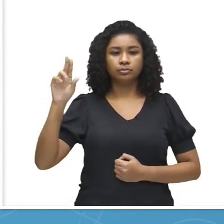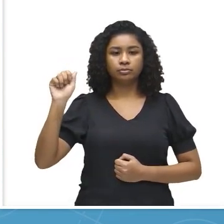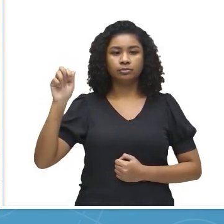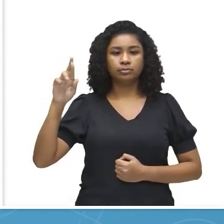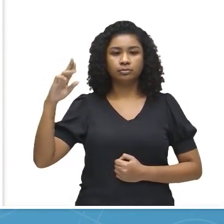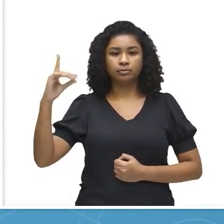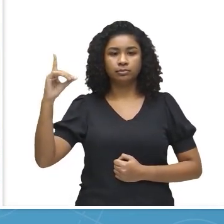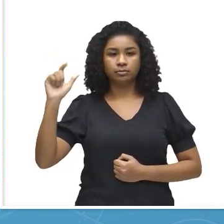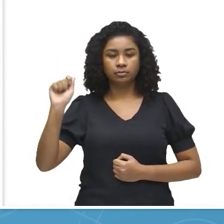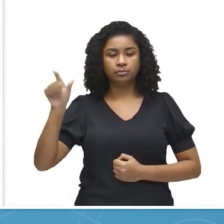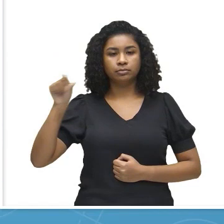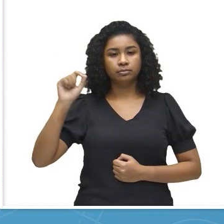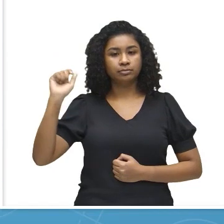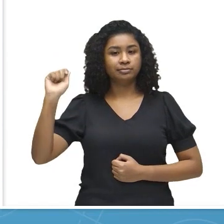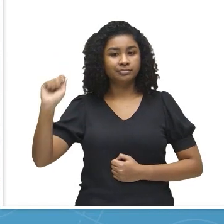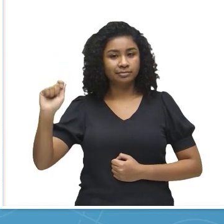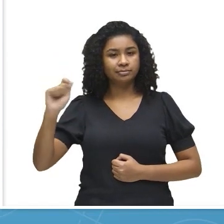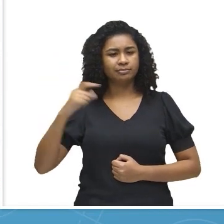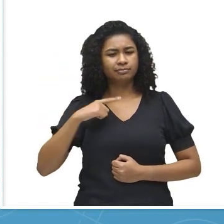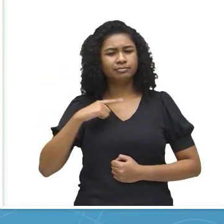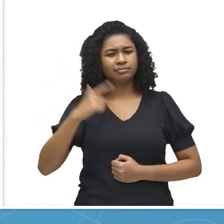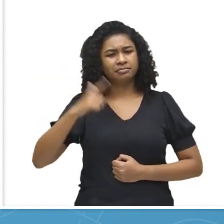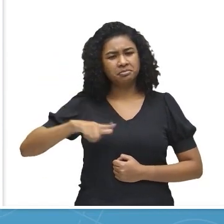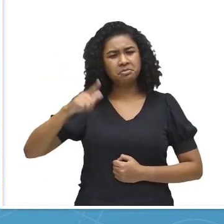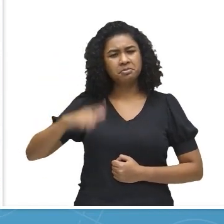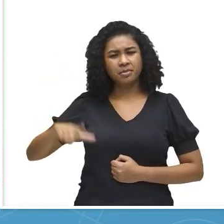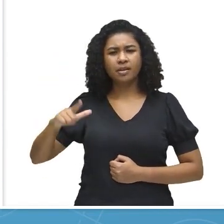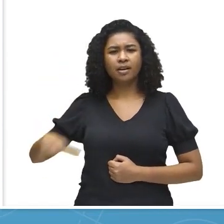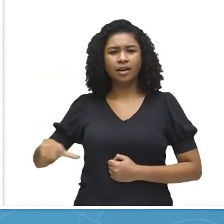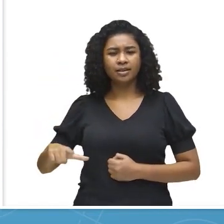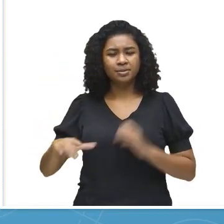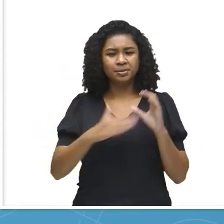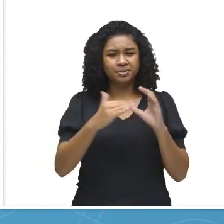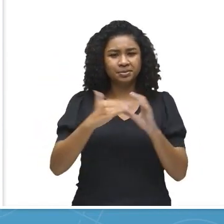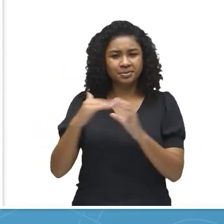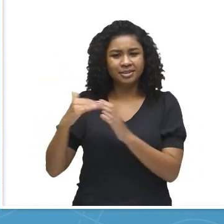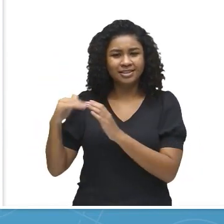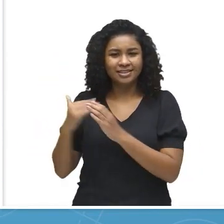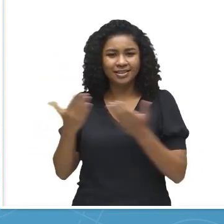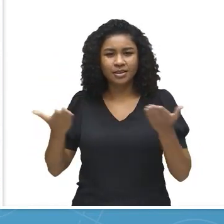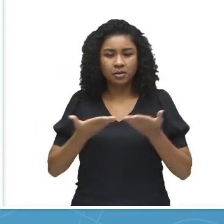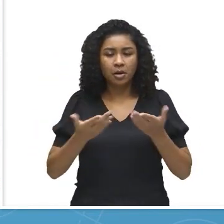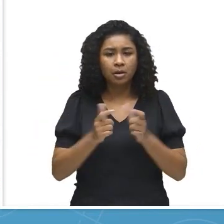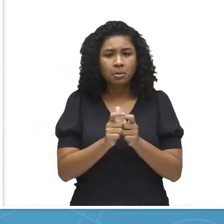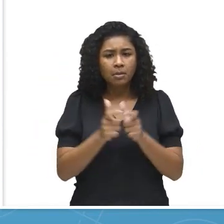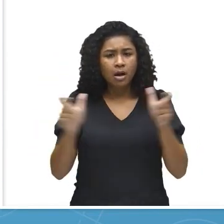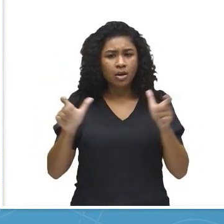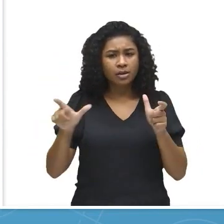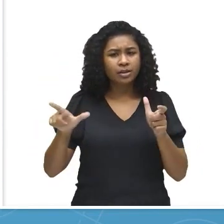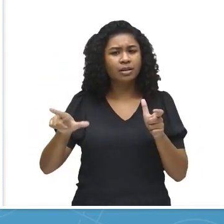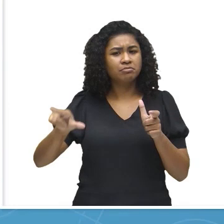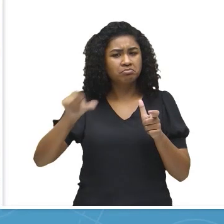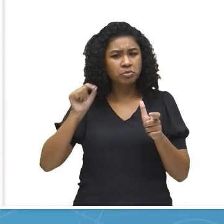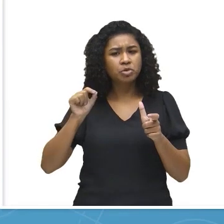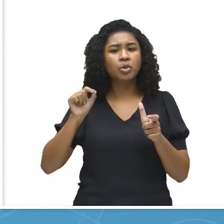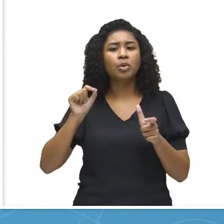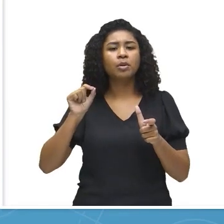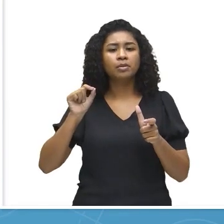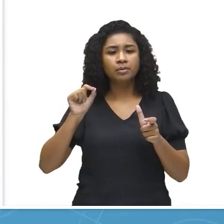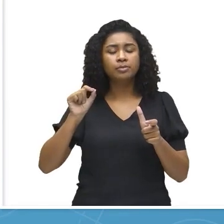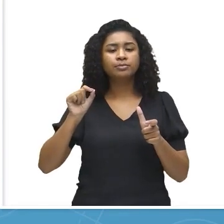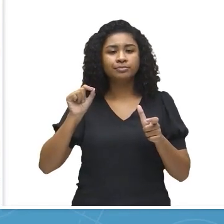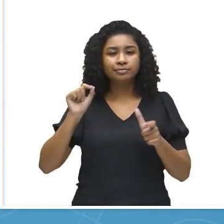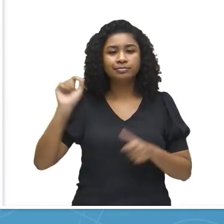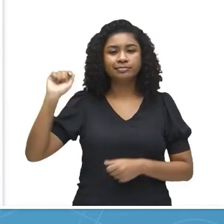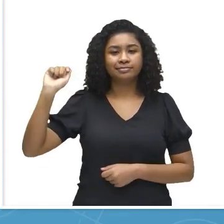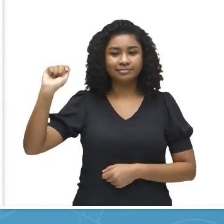A. E outras pessoas estão aqui interagindo com a gente. A maioria delas, a maioria de vocês aqui, está marcando